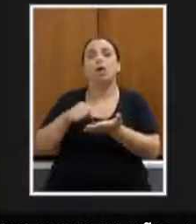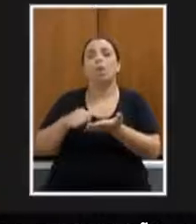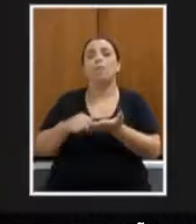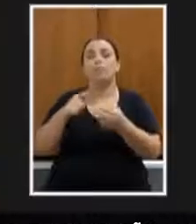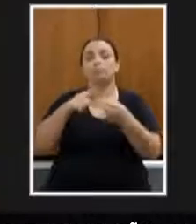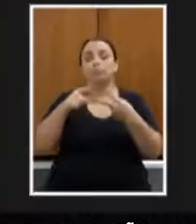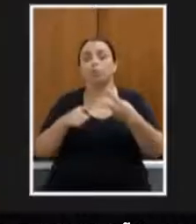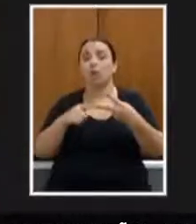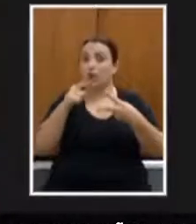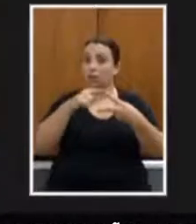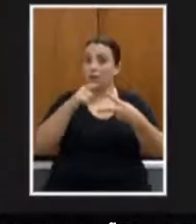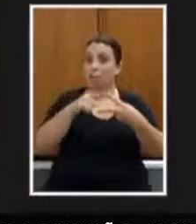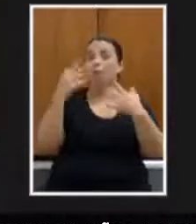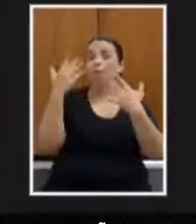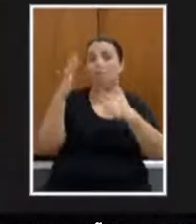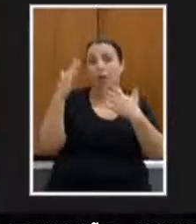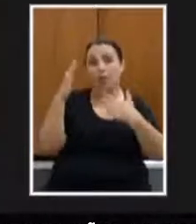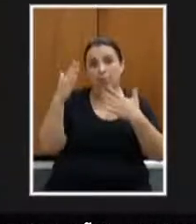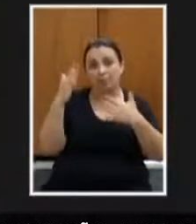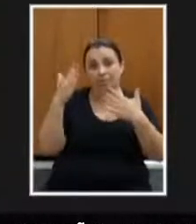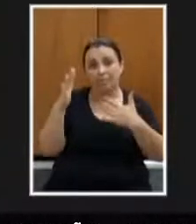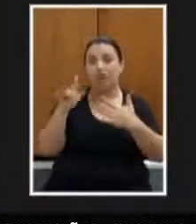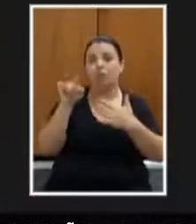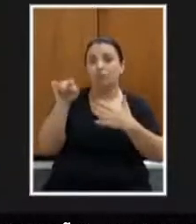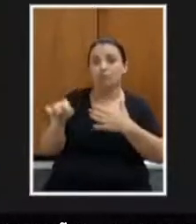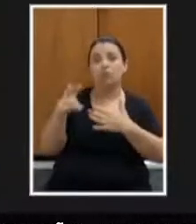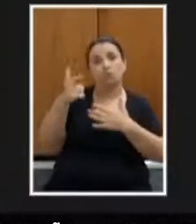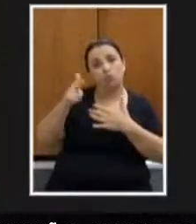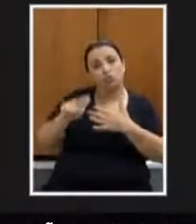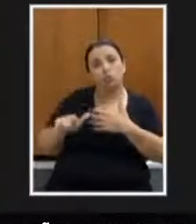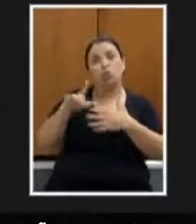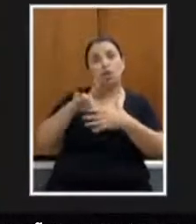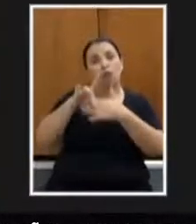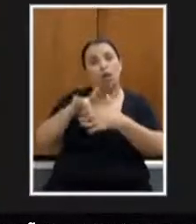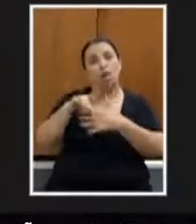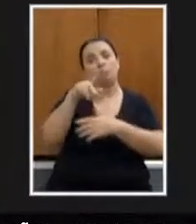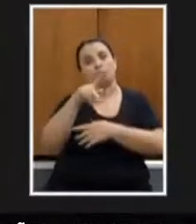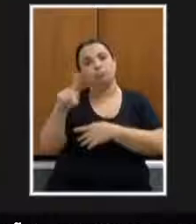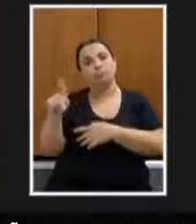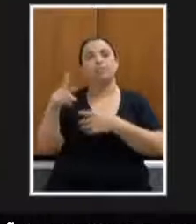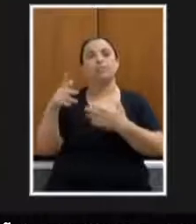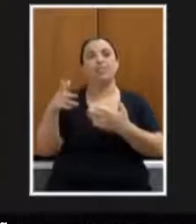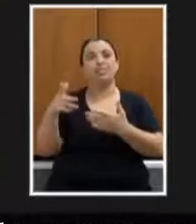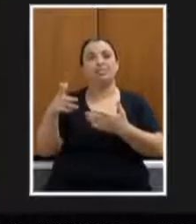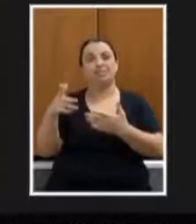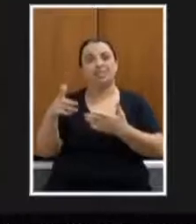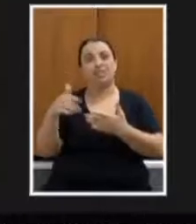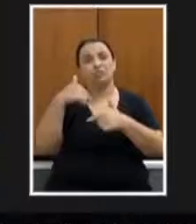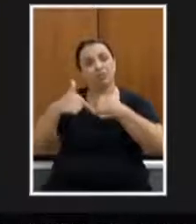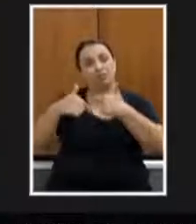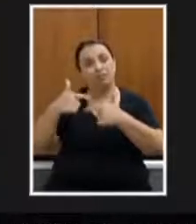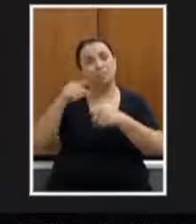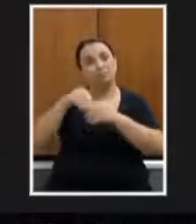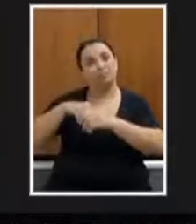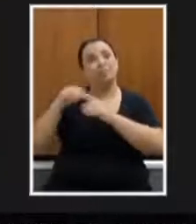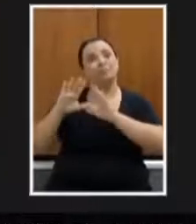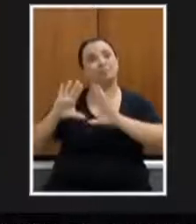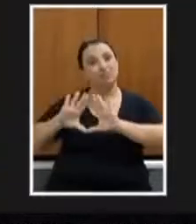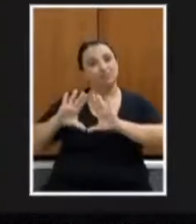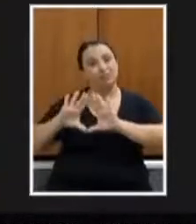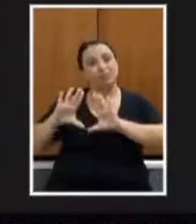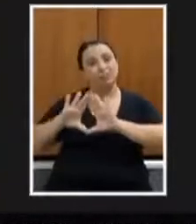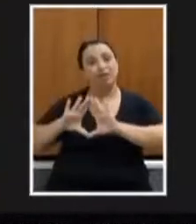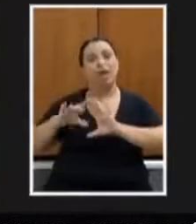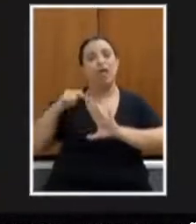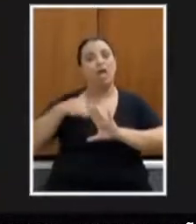esse dia também parabenizando, né, pela reeleição, pela recondução, né, nos trabalhos na Assembleia. Eu também